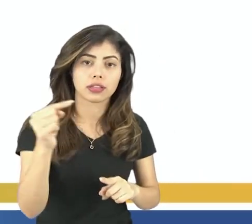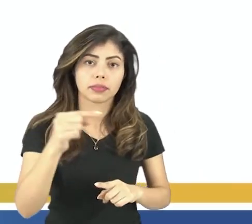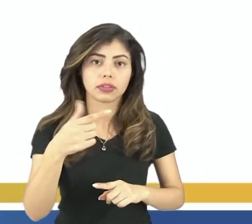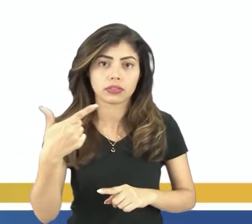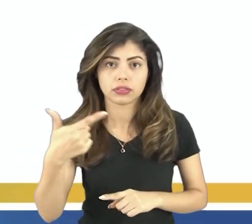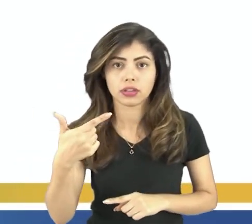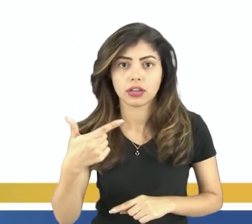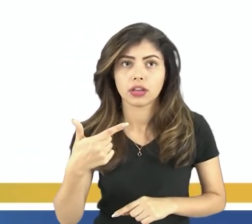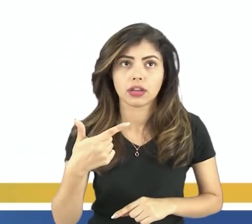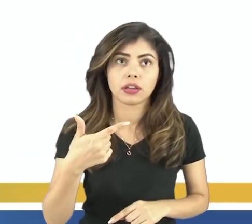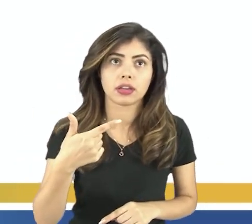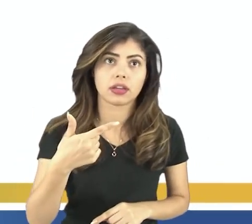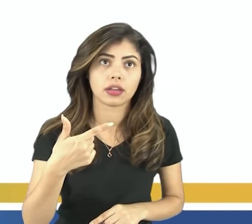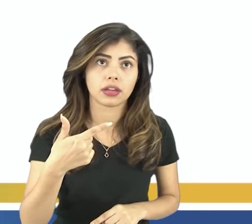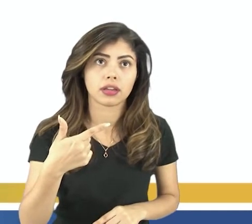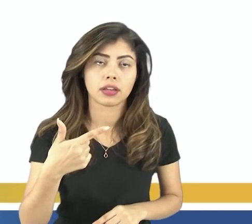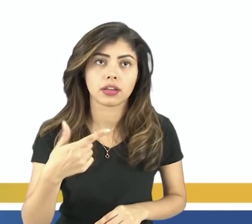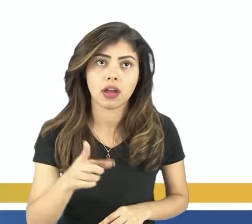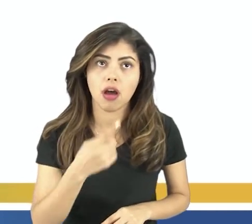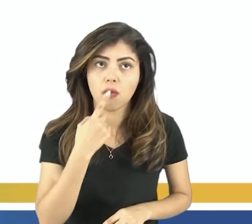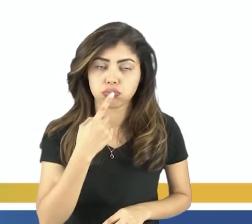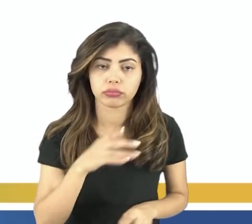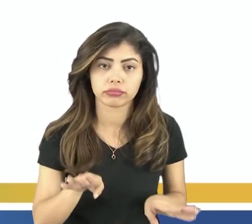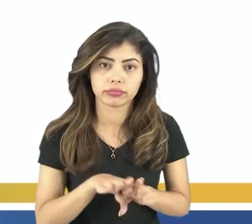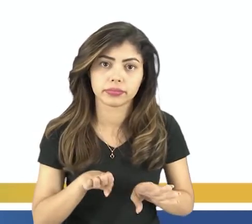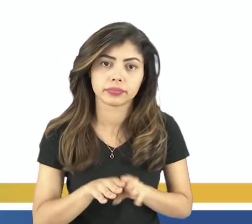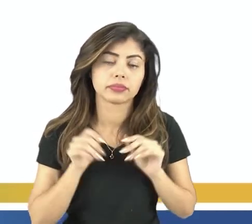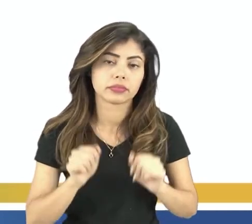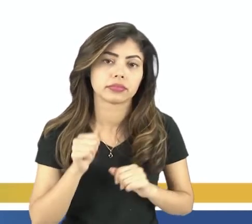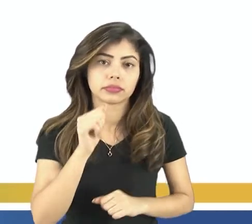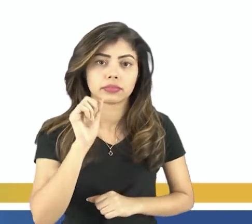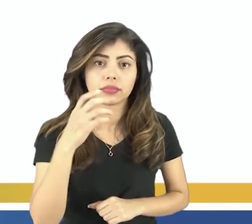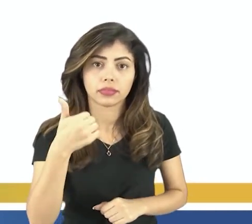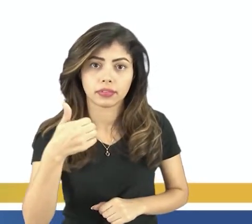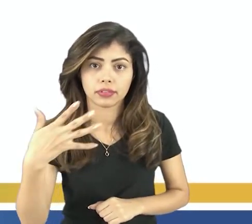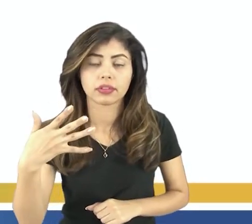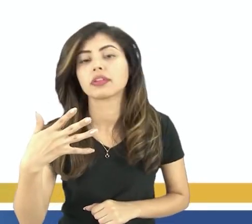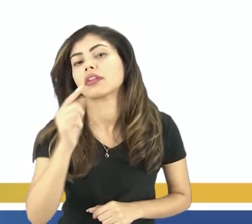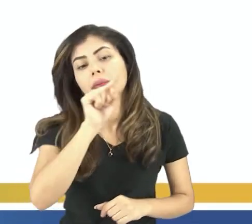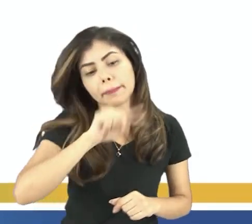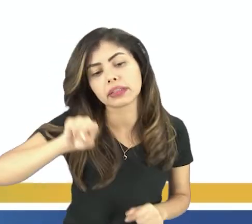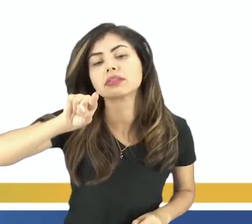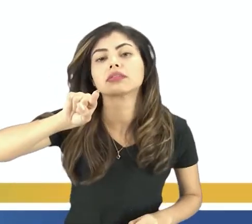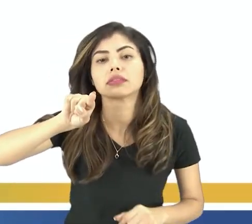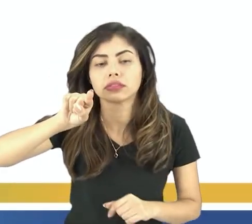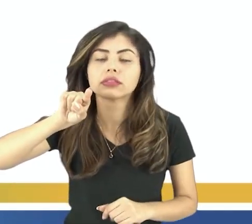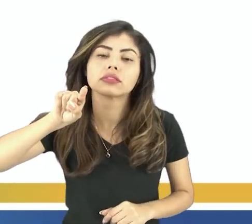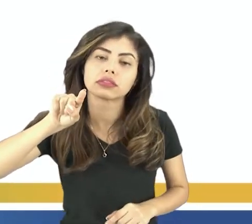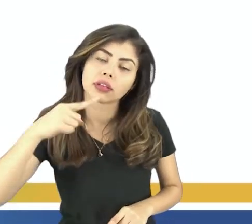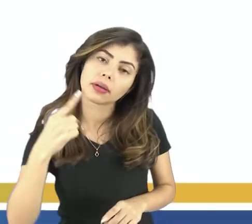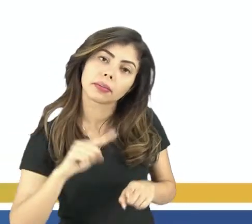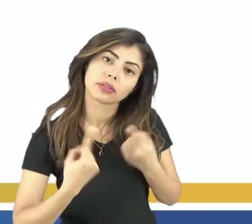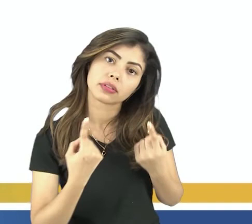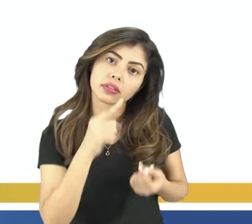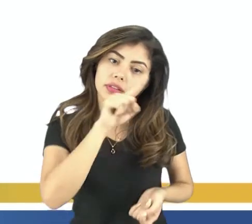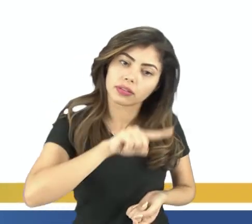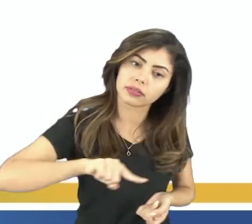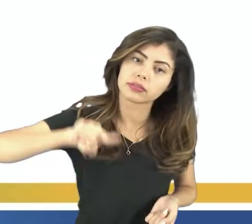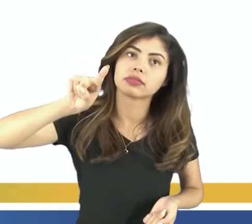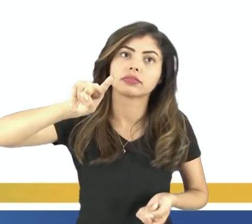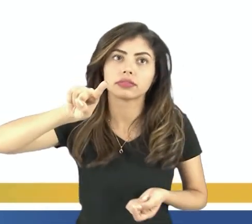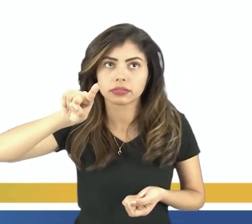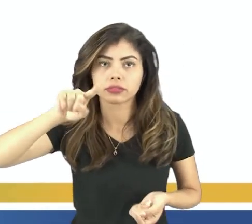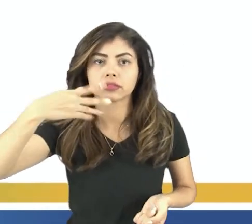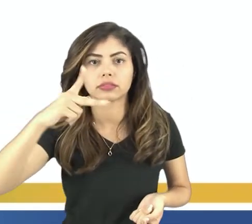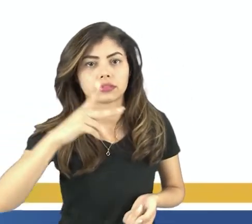2. Você pode aproximar isso para 14 e passar a vírgula Mais uma vez, para a minha esquerda e a